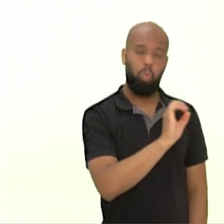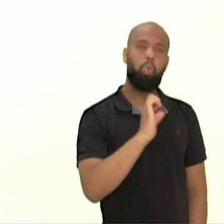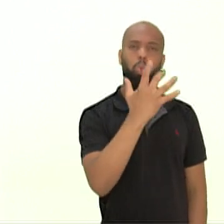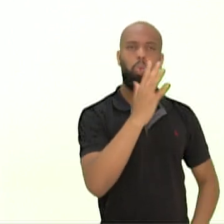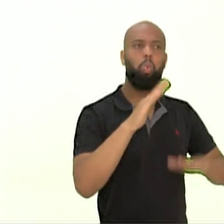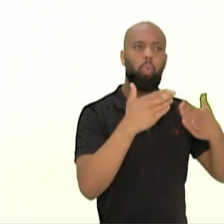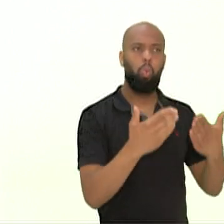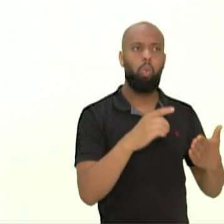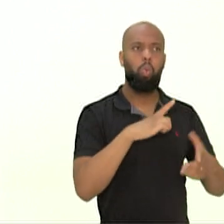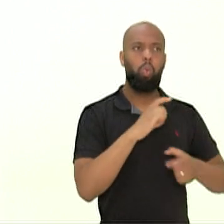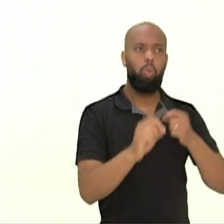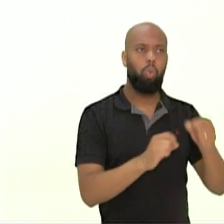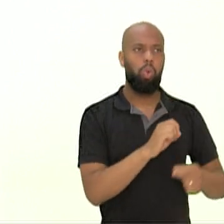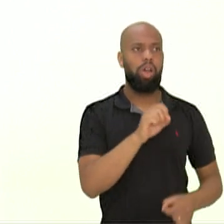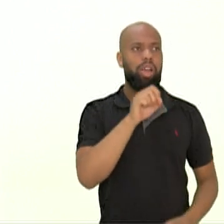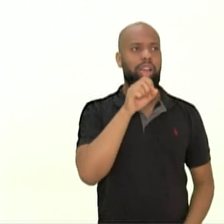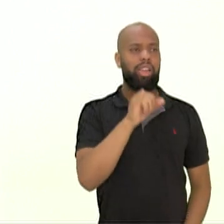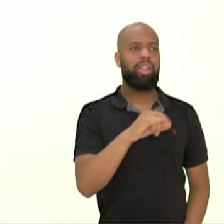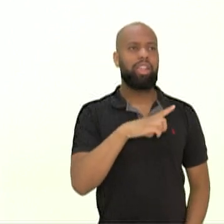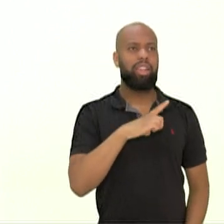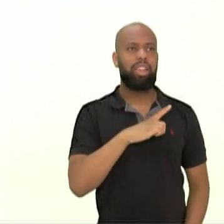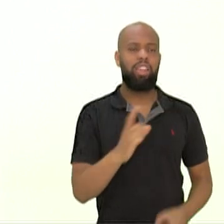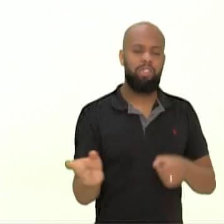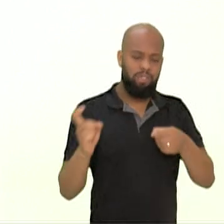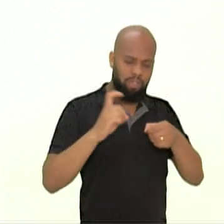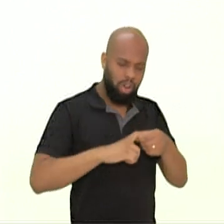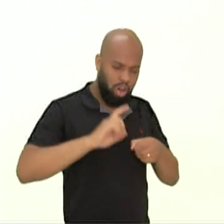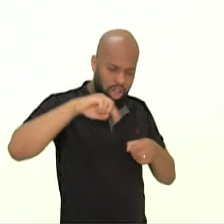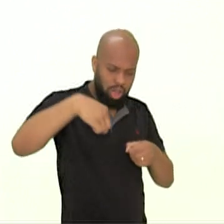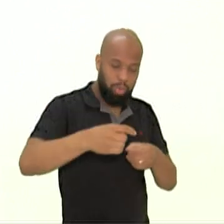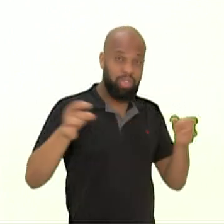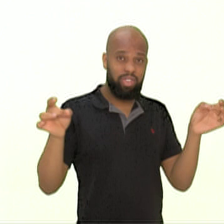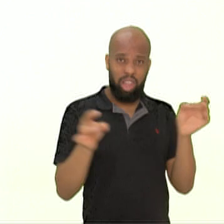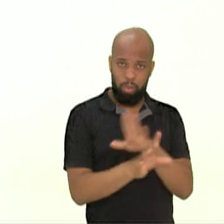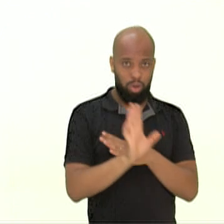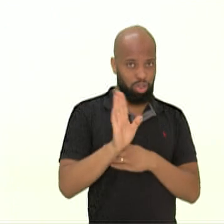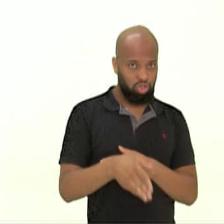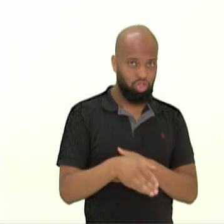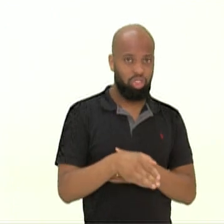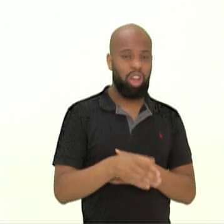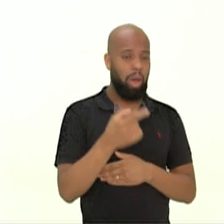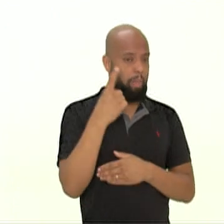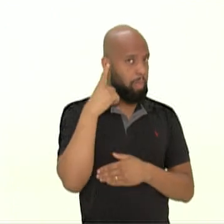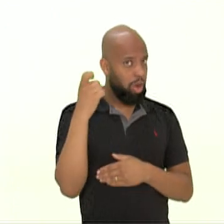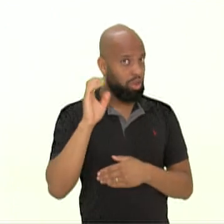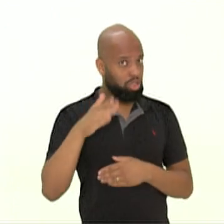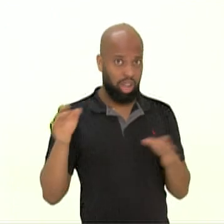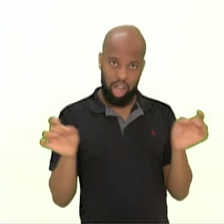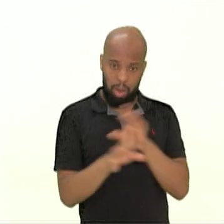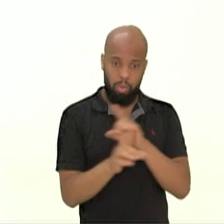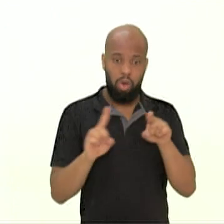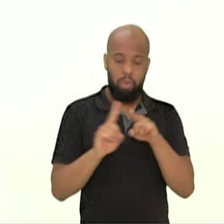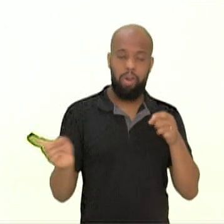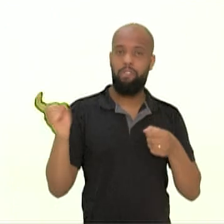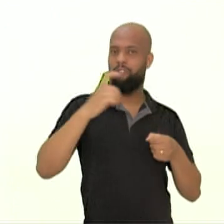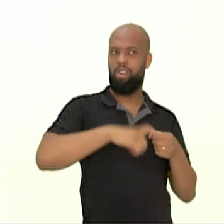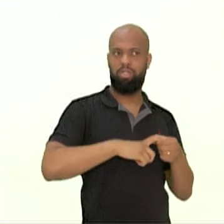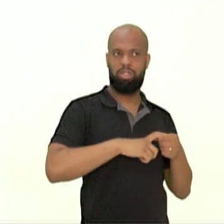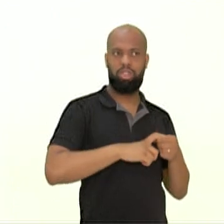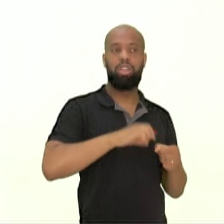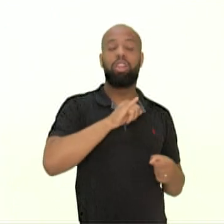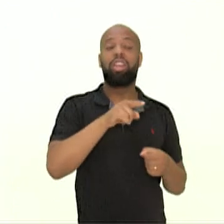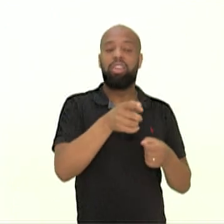refletido retorna à fonte depois da extinção total do som original. Para que possamos perceber um